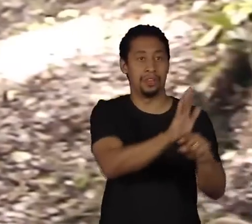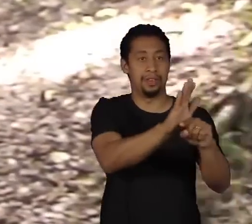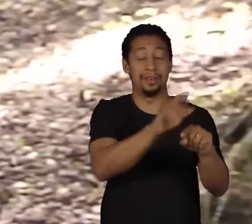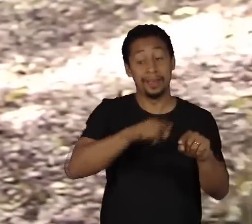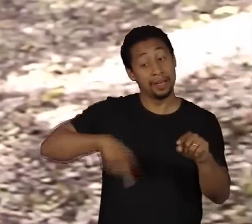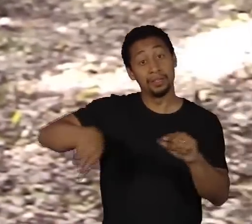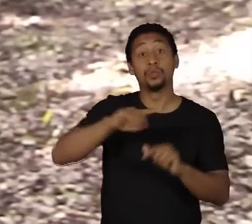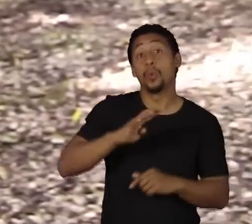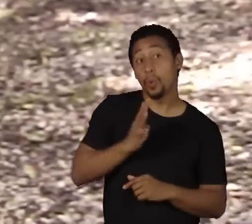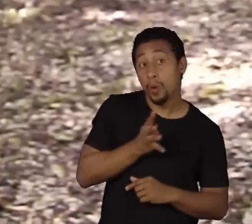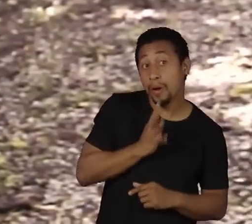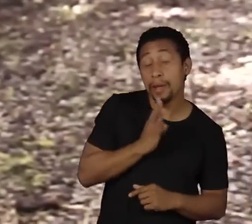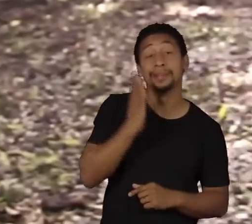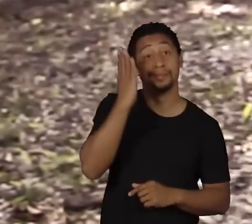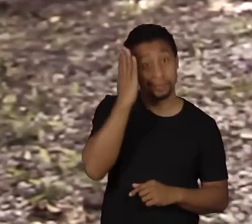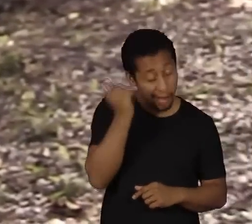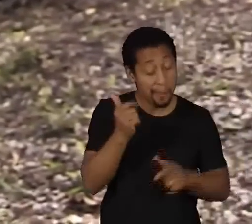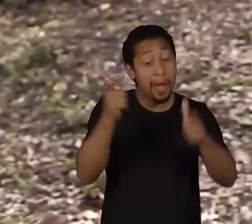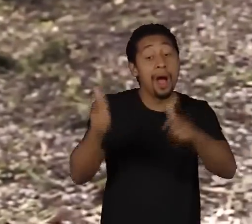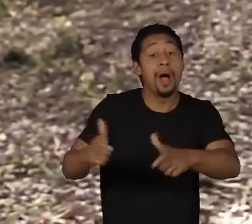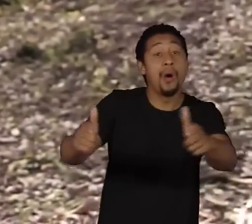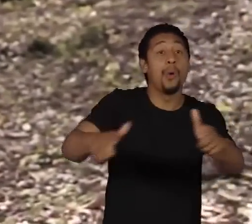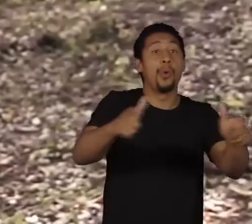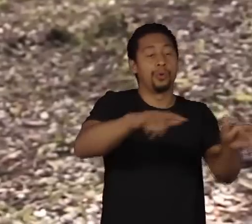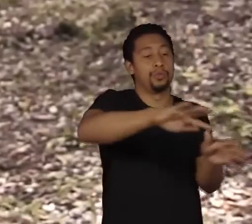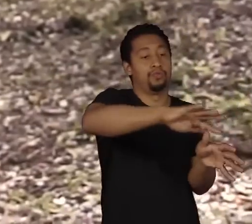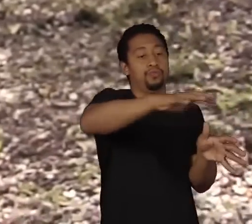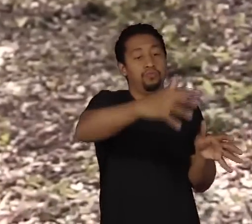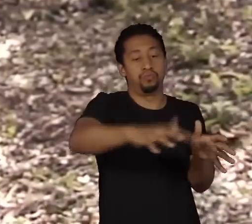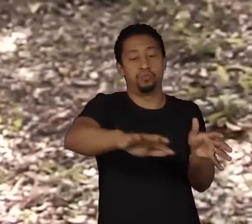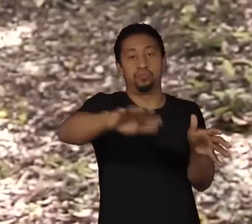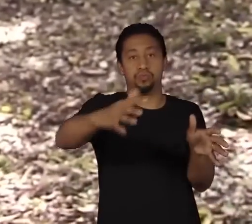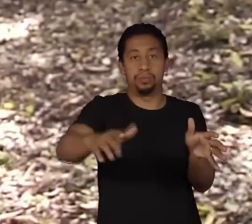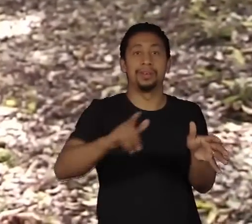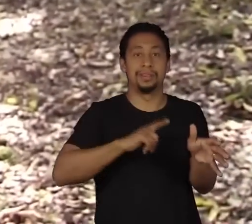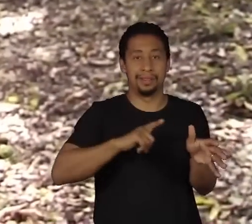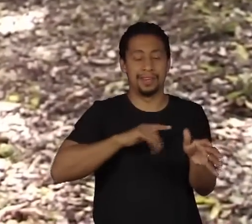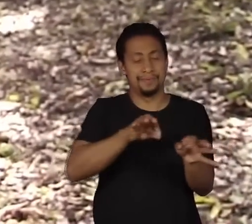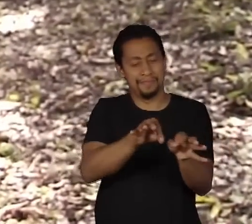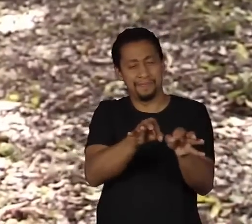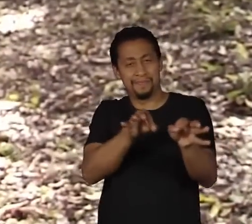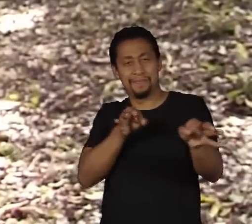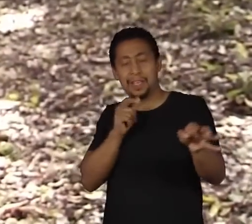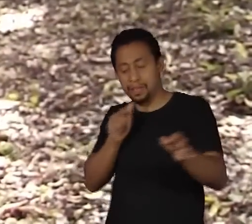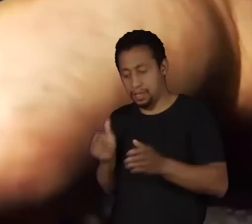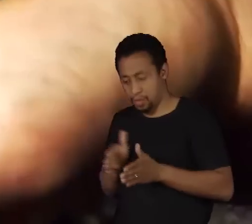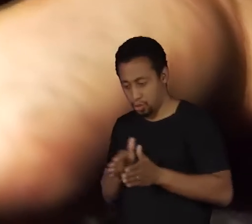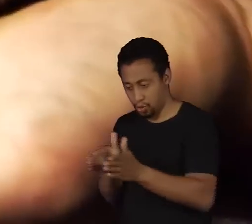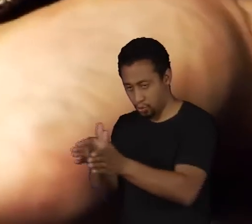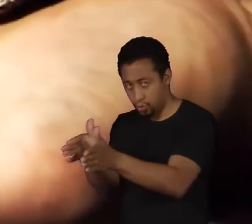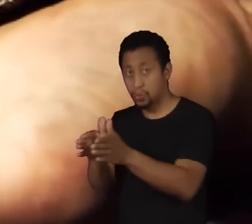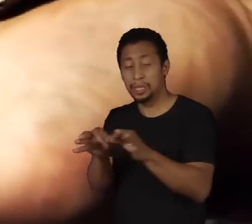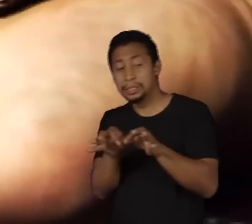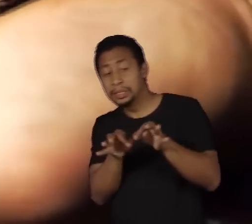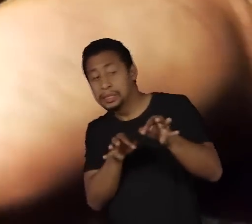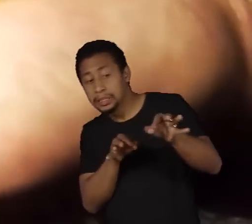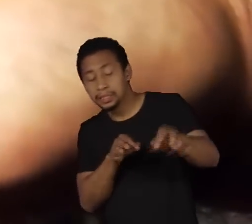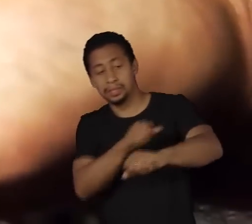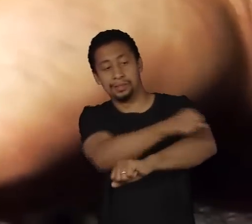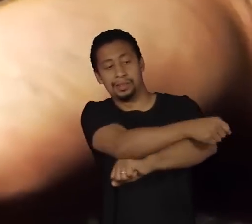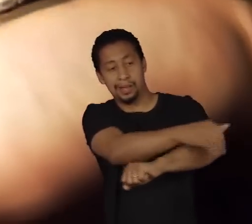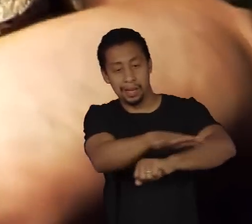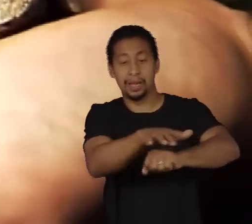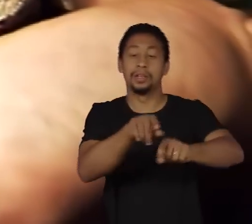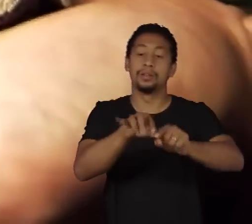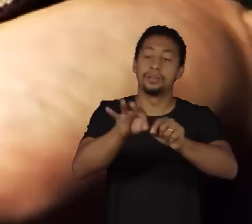sítios arqueológicos, ao longo de 500 quilômetros de extensão do Rio Amazonas, do município de Terra Santa até